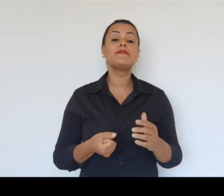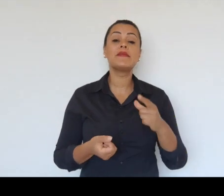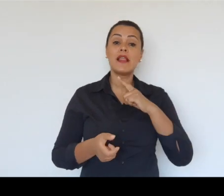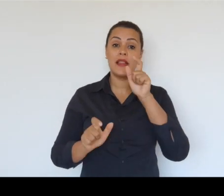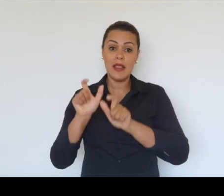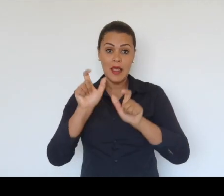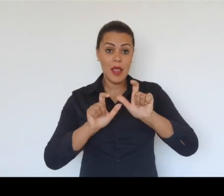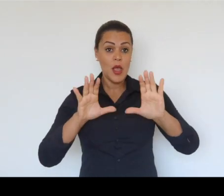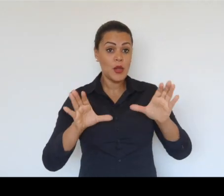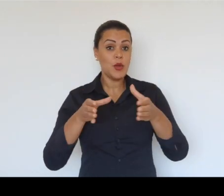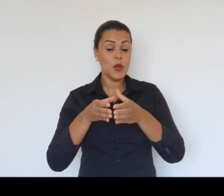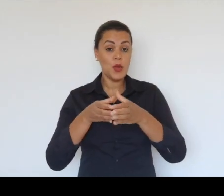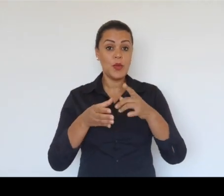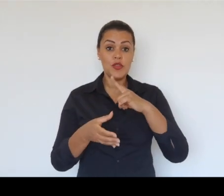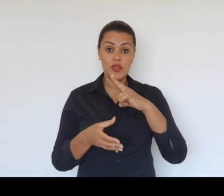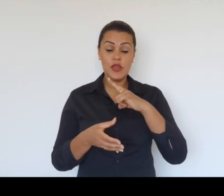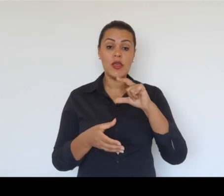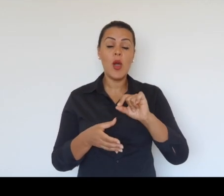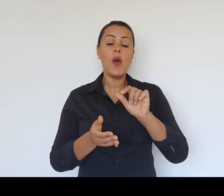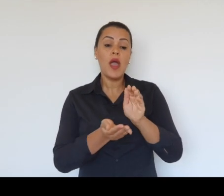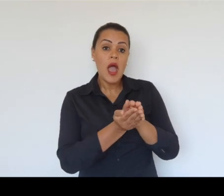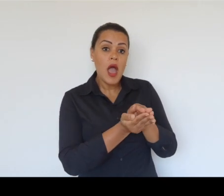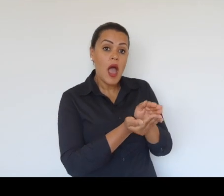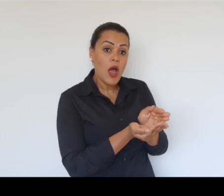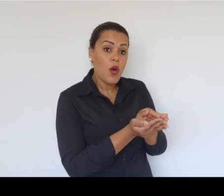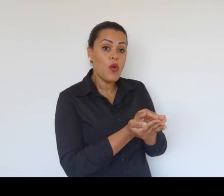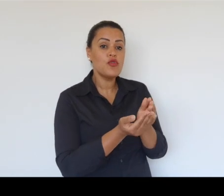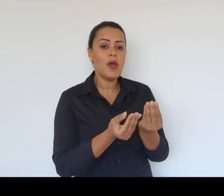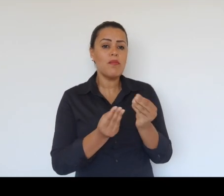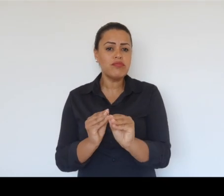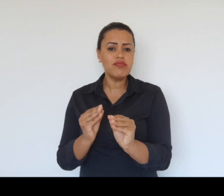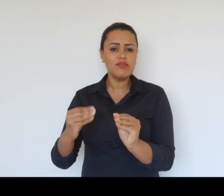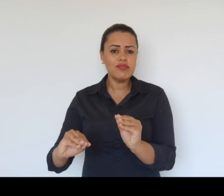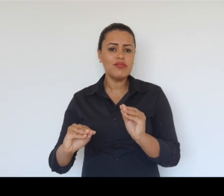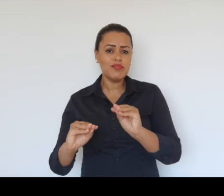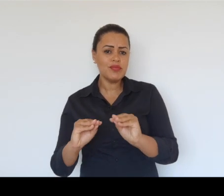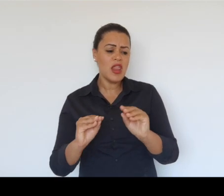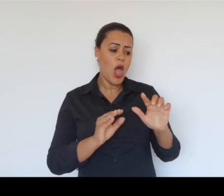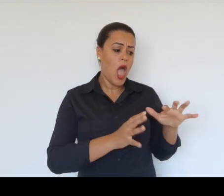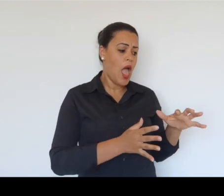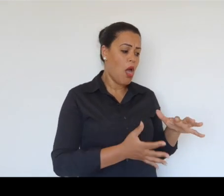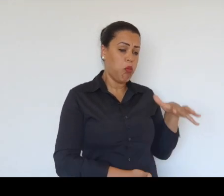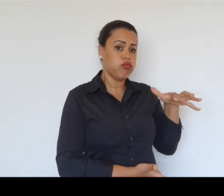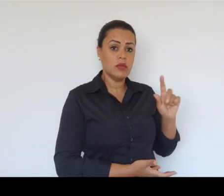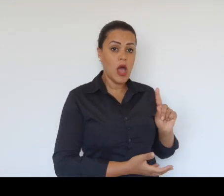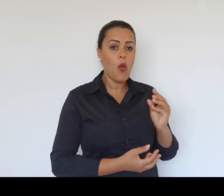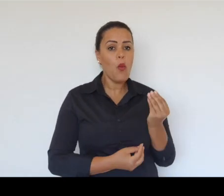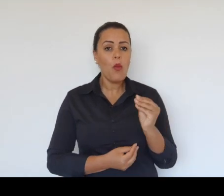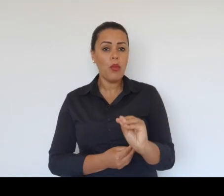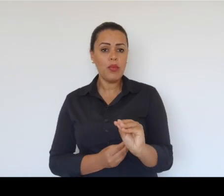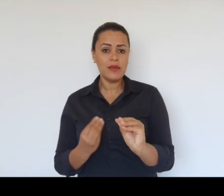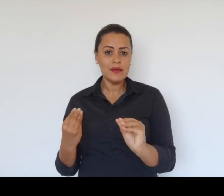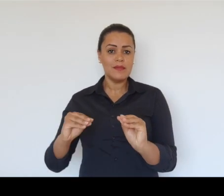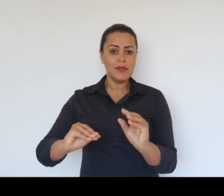Os indivíduos desse grupo carregavam essas conchas até aqui, elas não estão depositadas aonde caíram. Então tem um